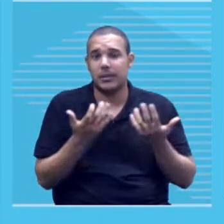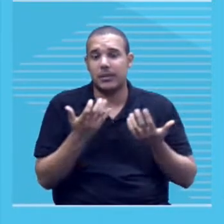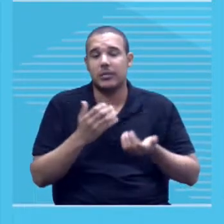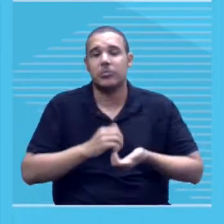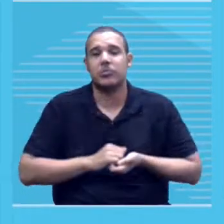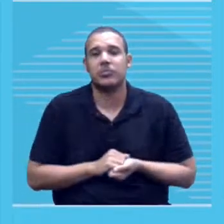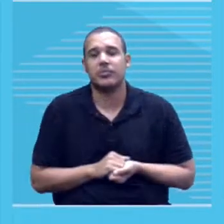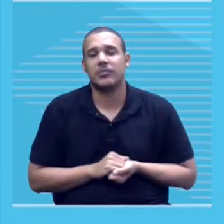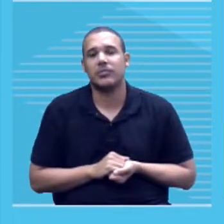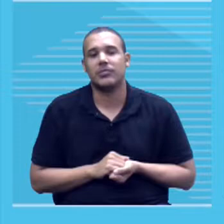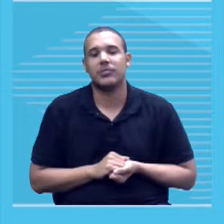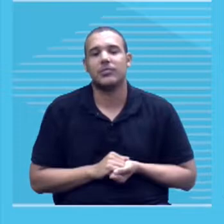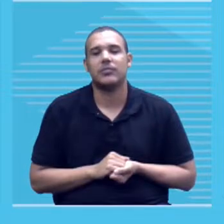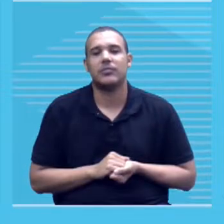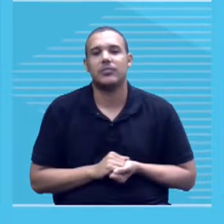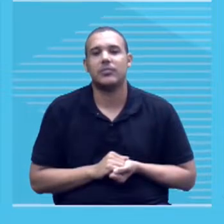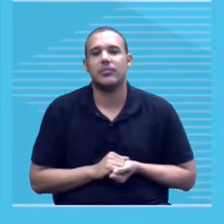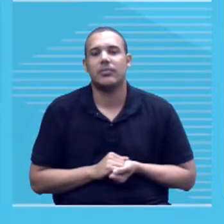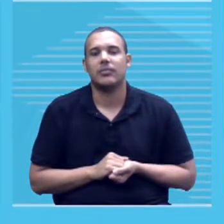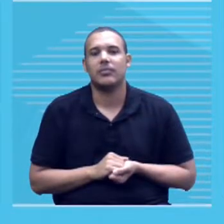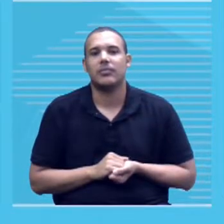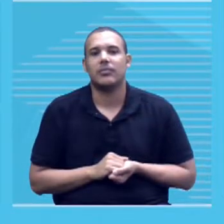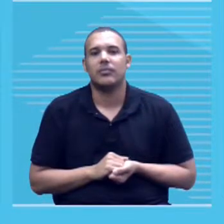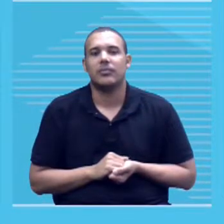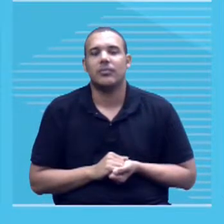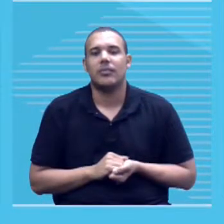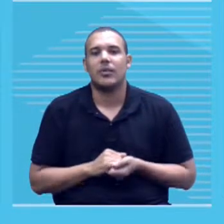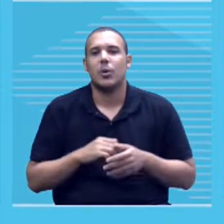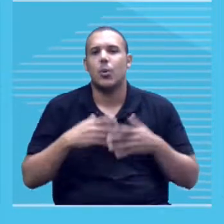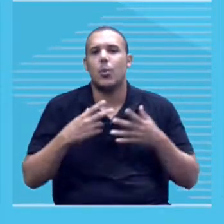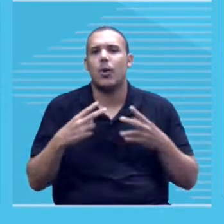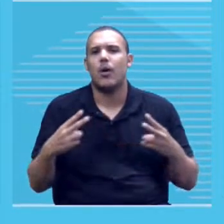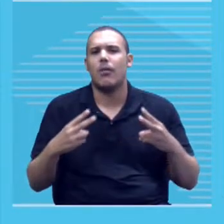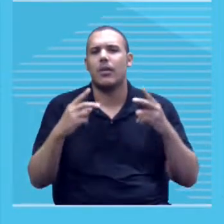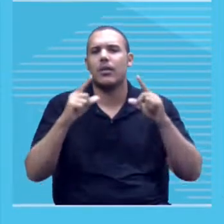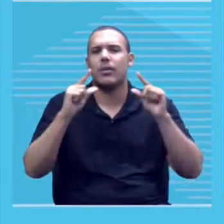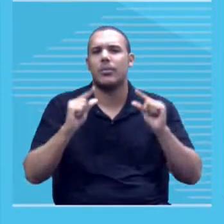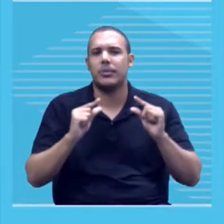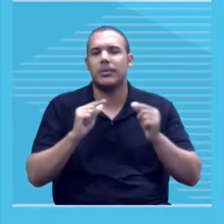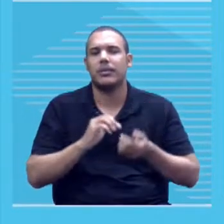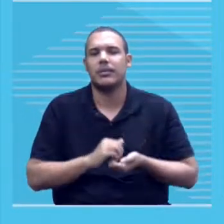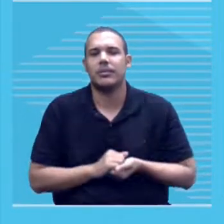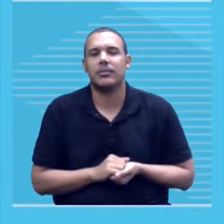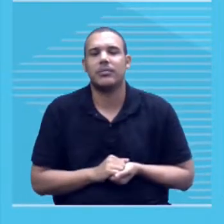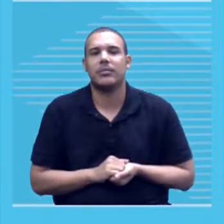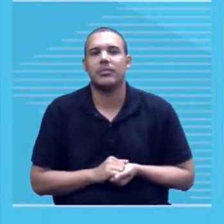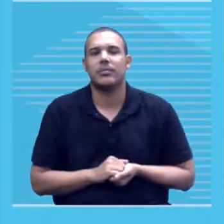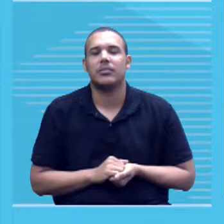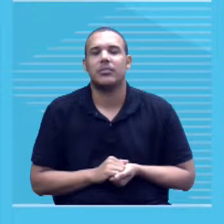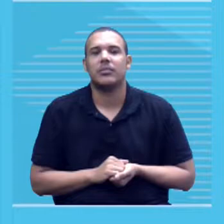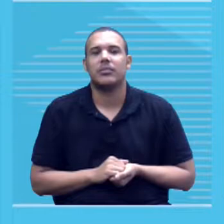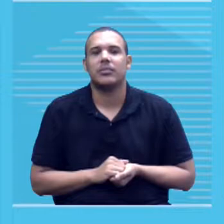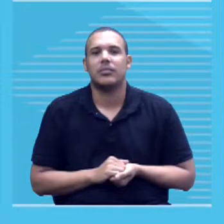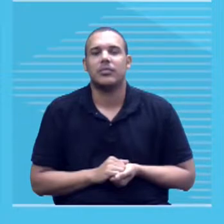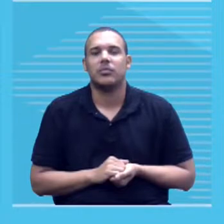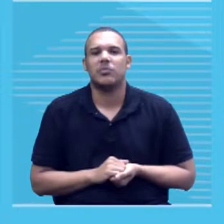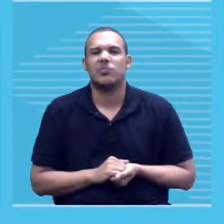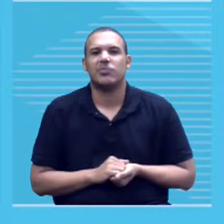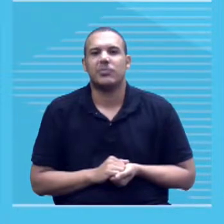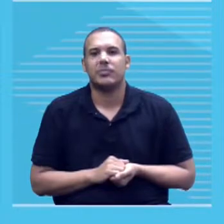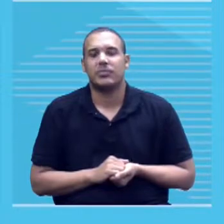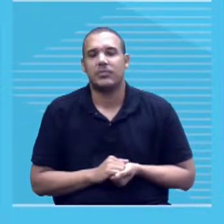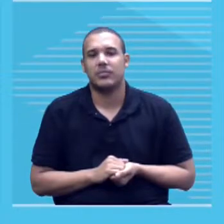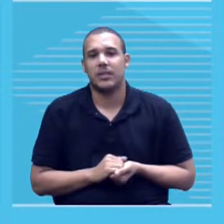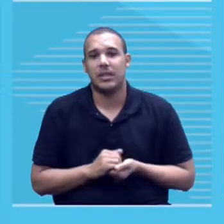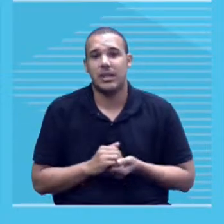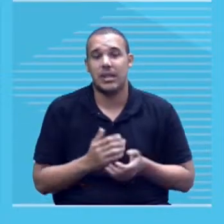você ultrapasse o disjuntor. Qual deve ser o valor mínimo adequado do disjuntor a ser utilizado? Bom, ele quer saber